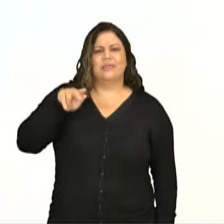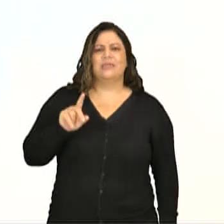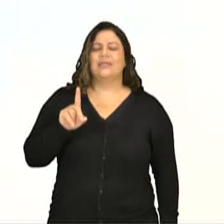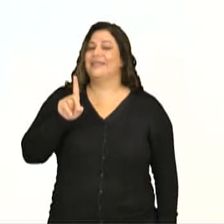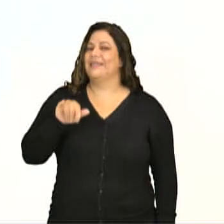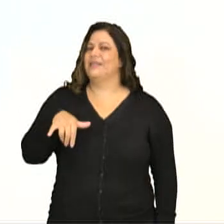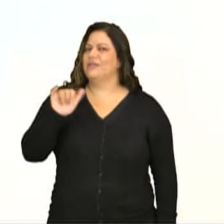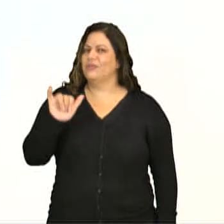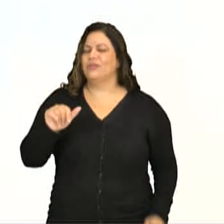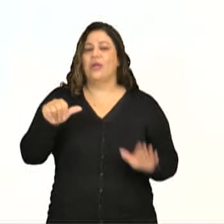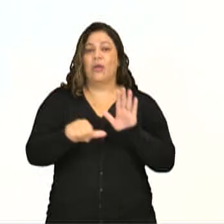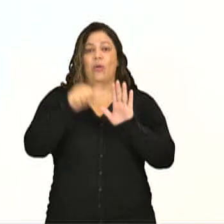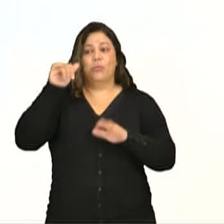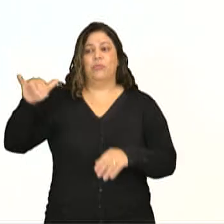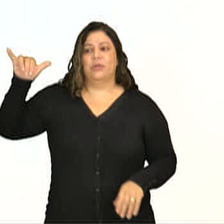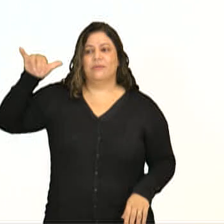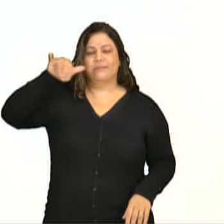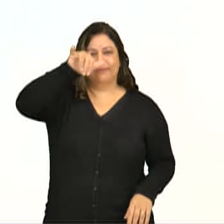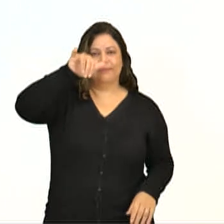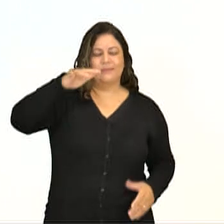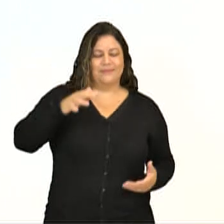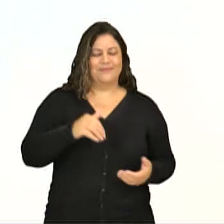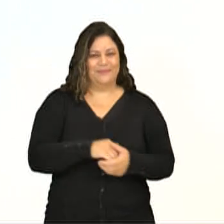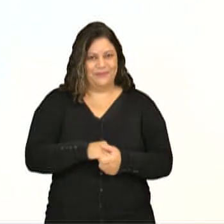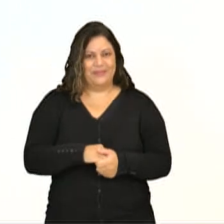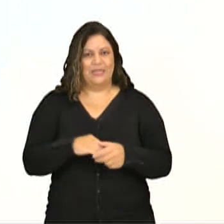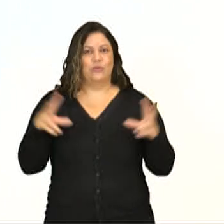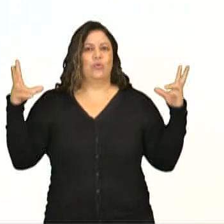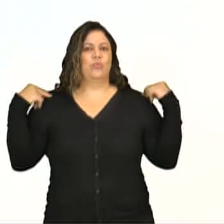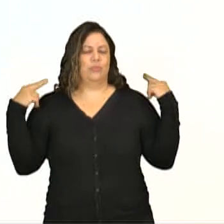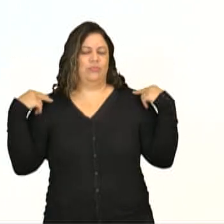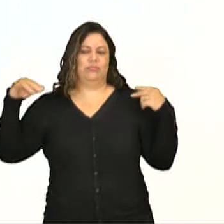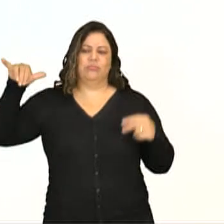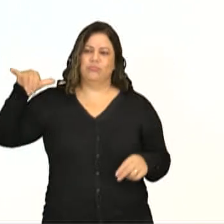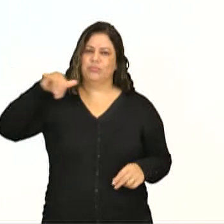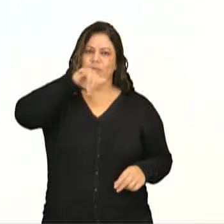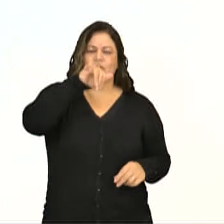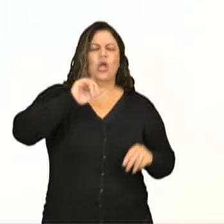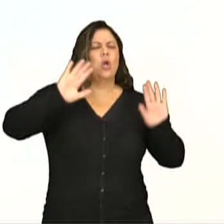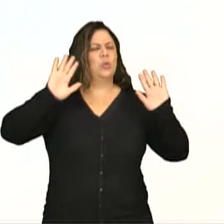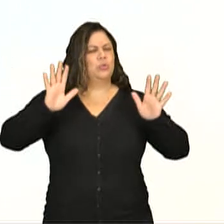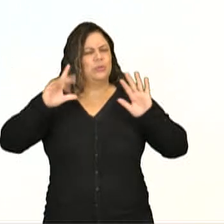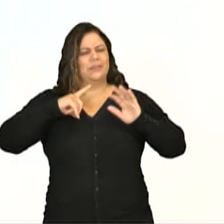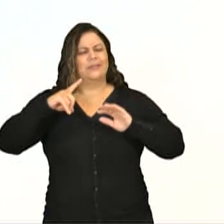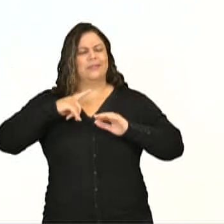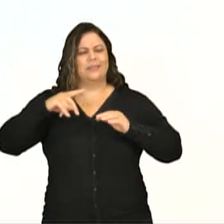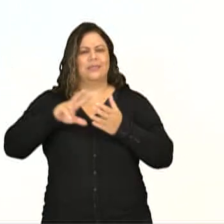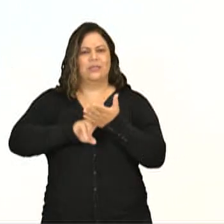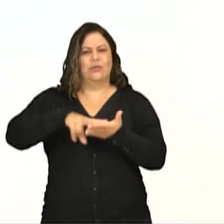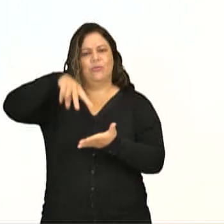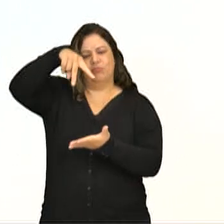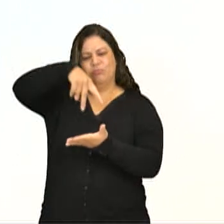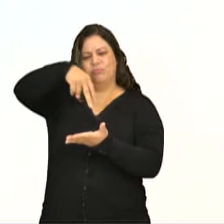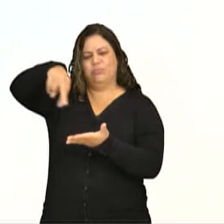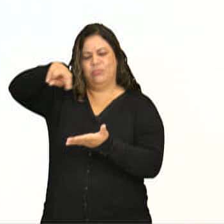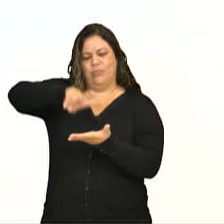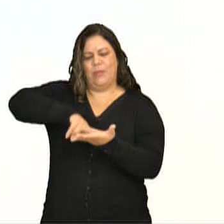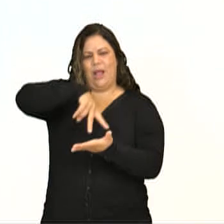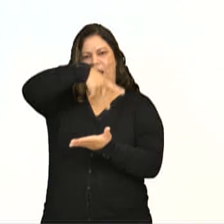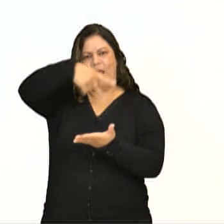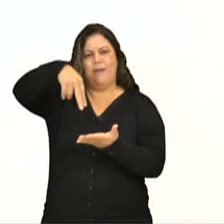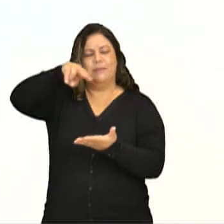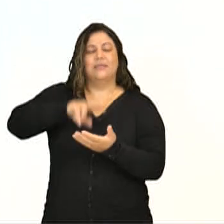primeiro aviador de voos transatlânticos, já que tinha passos aéreos. Então, ele teve esse primeiro aviador, que o apelido